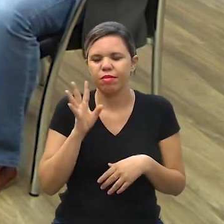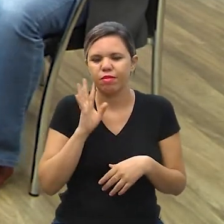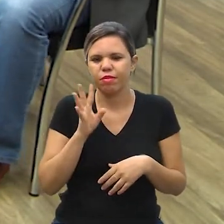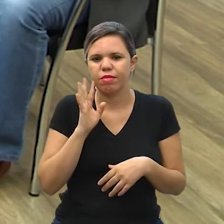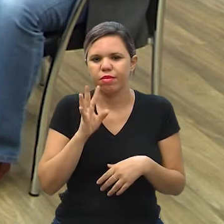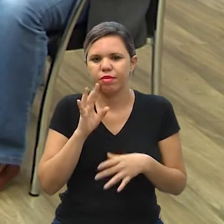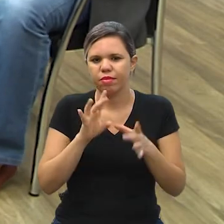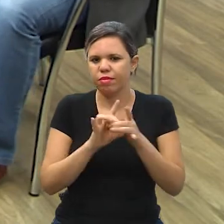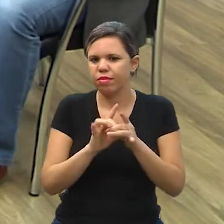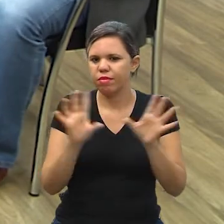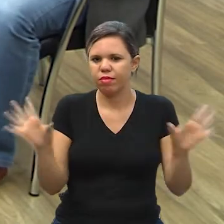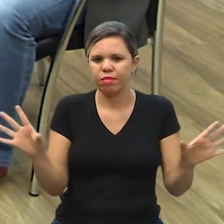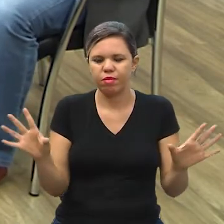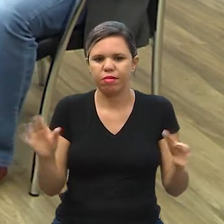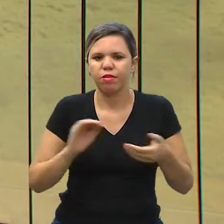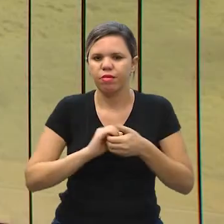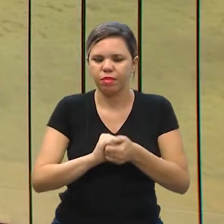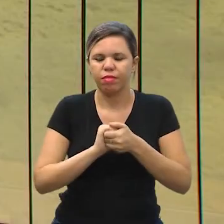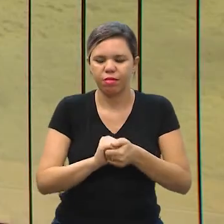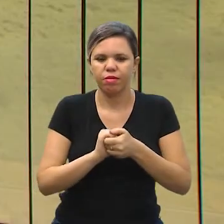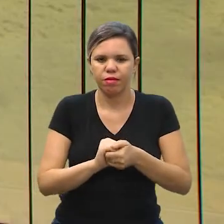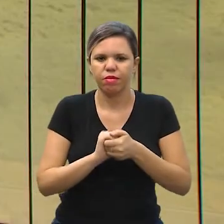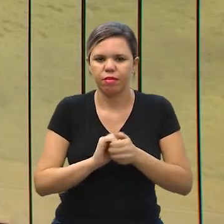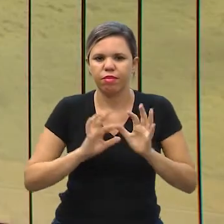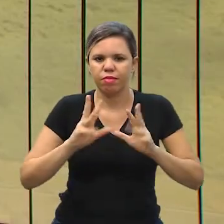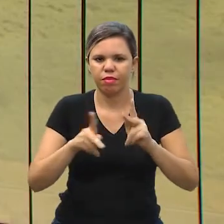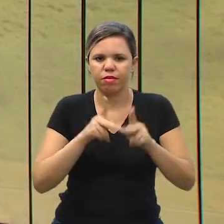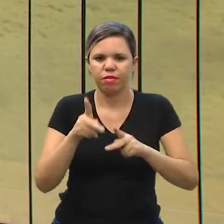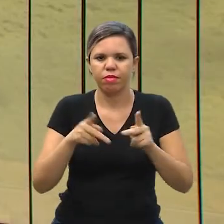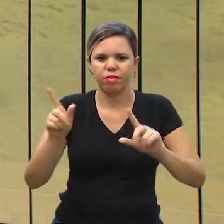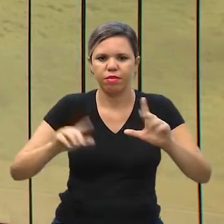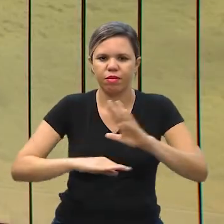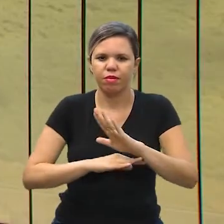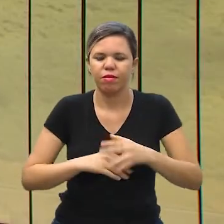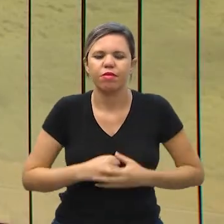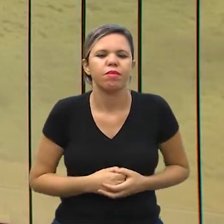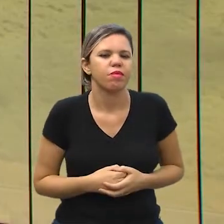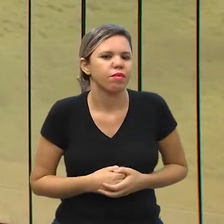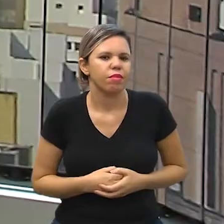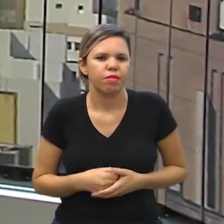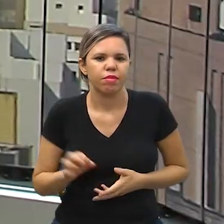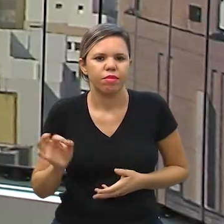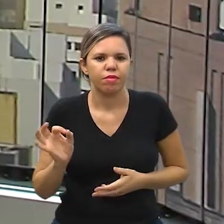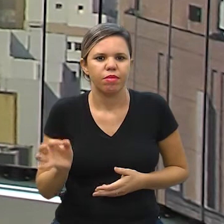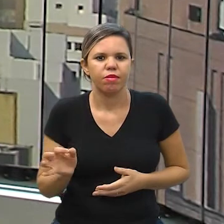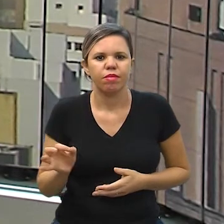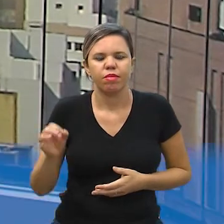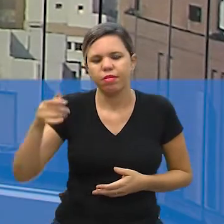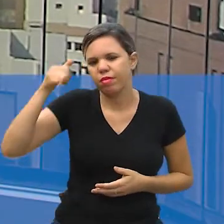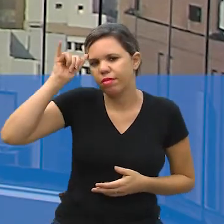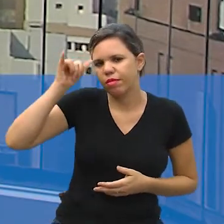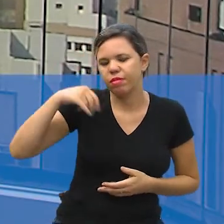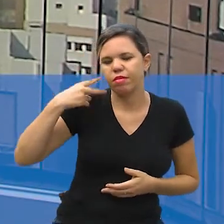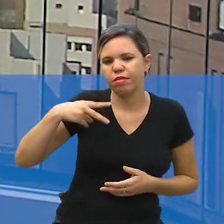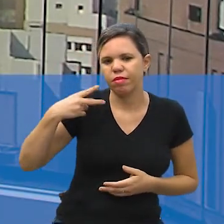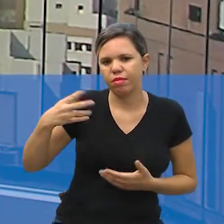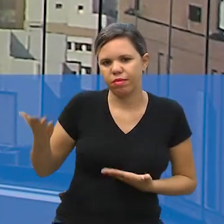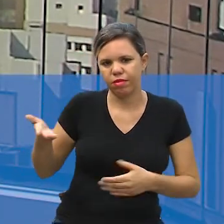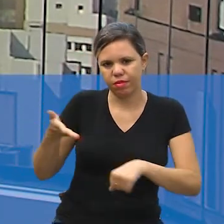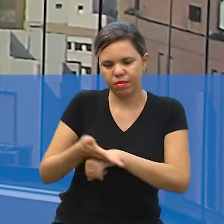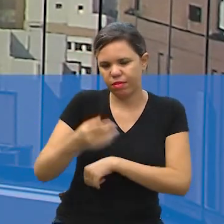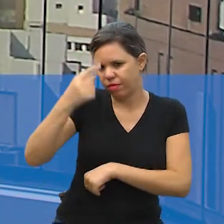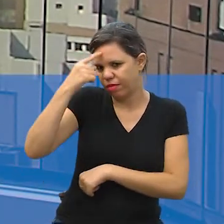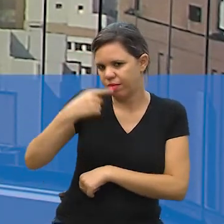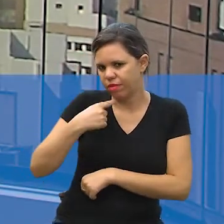legal o Gabriel ficou disposição cumprimentar outros aí todas da TV Câmara acerta então Paulo Búfalo